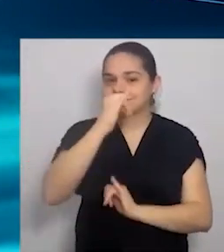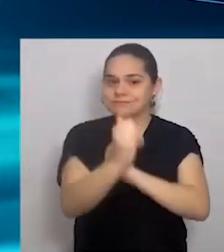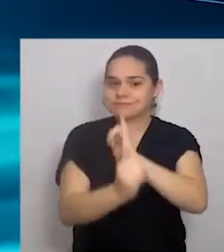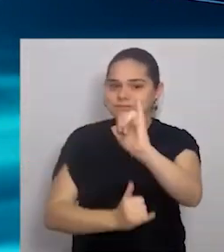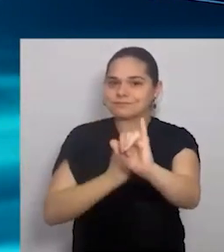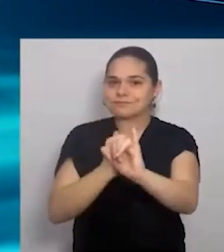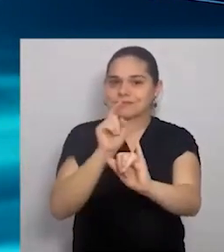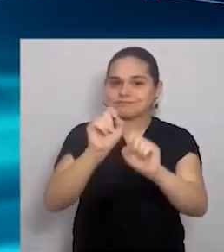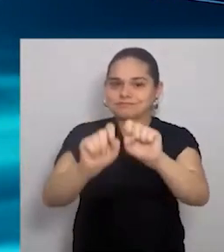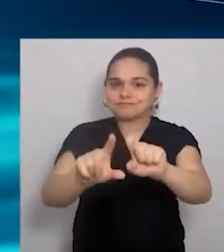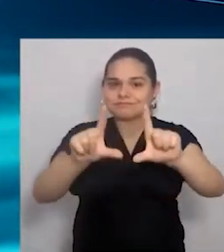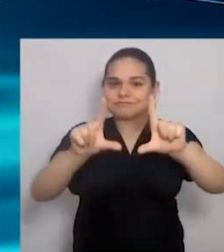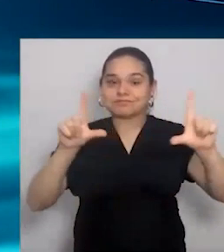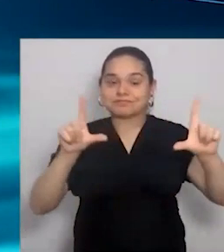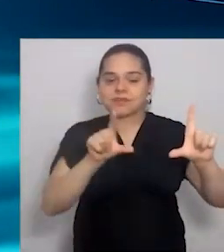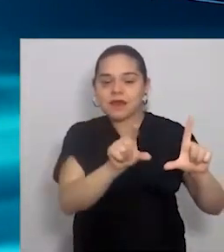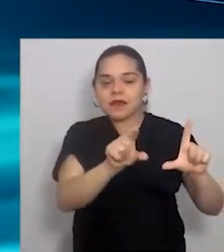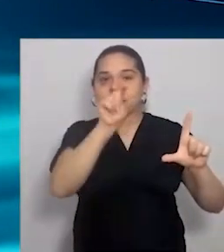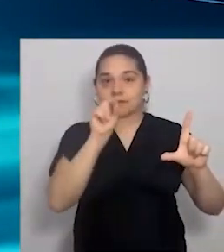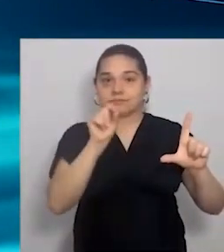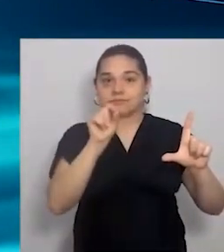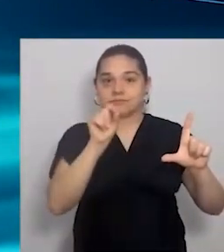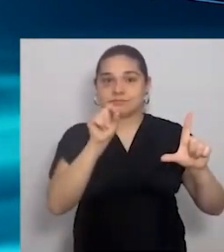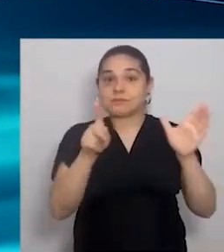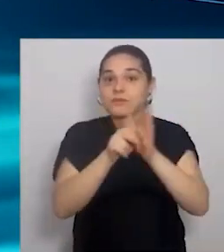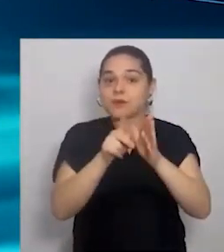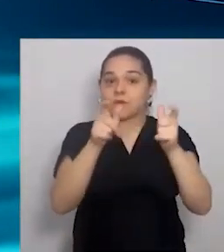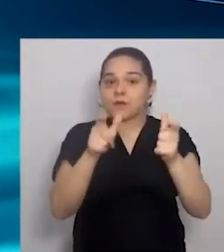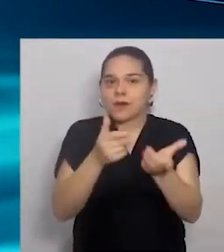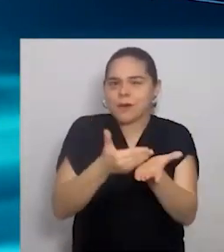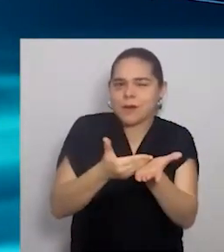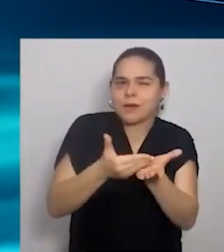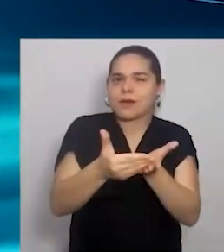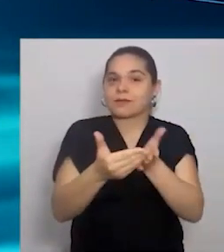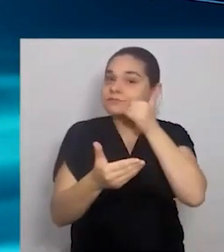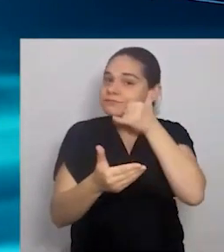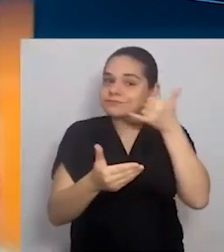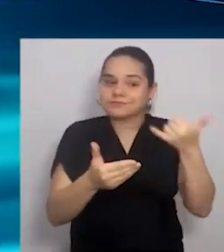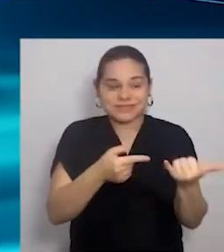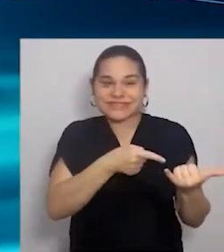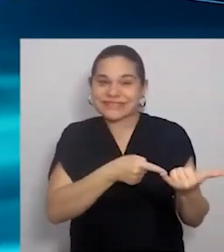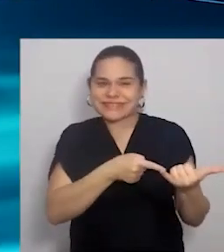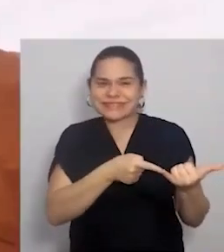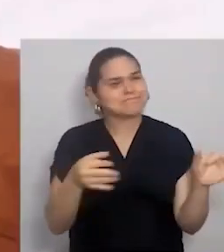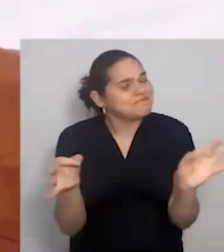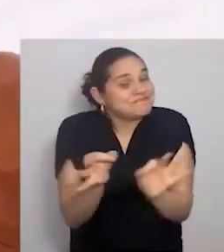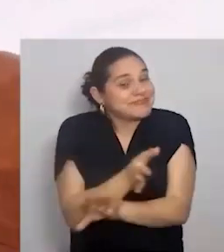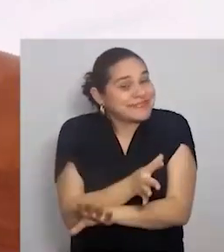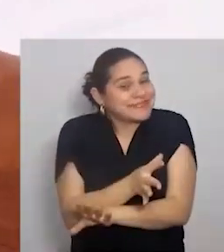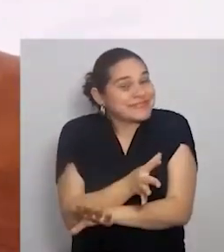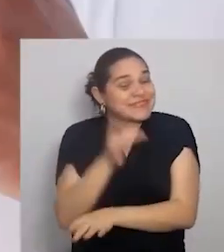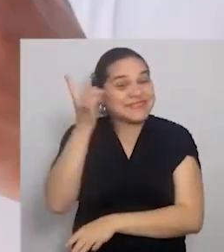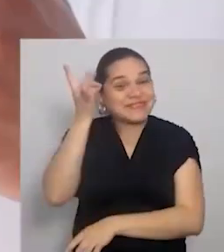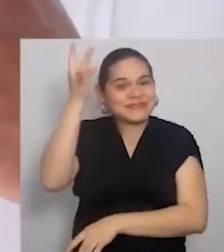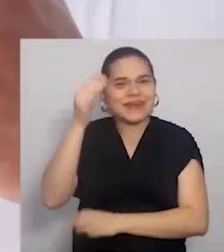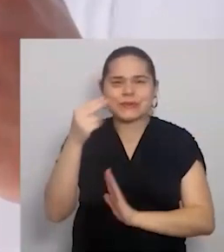Safari, clique no ícone opções e selecione adicionar a tela de início. Pronto! Você já tem